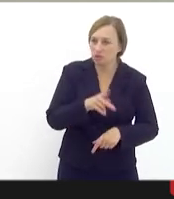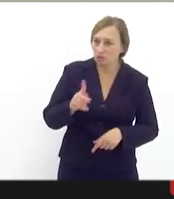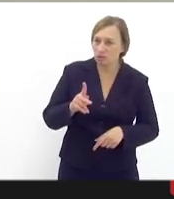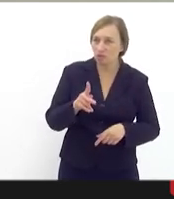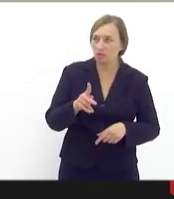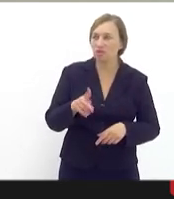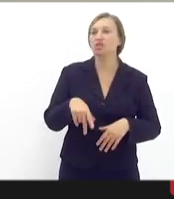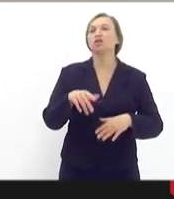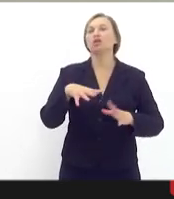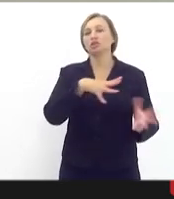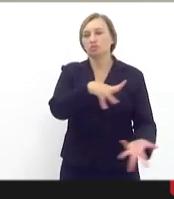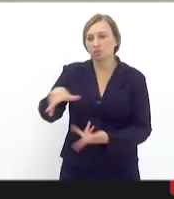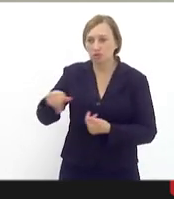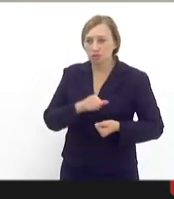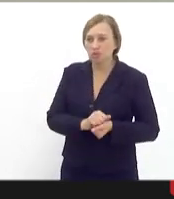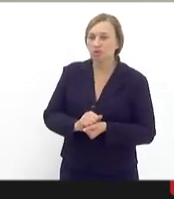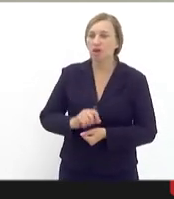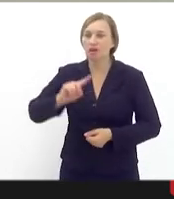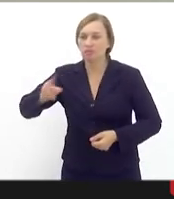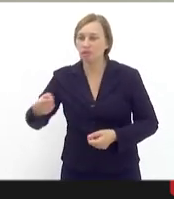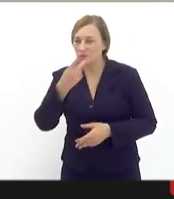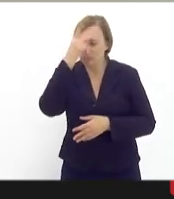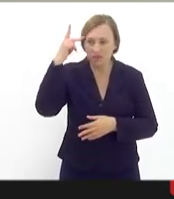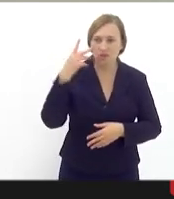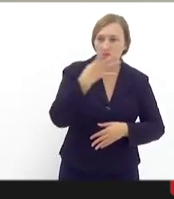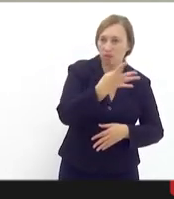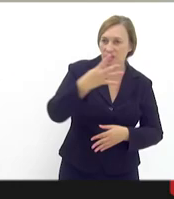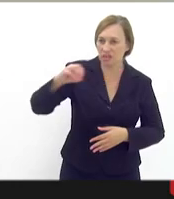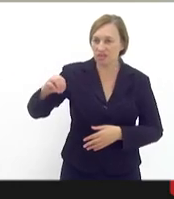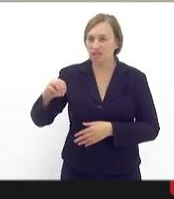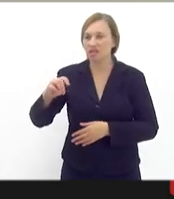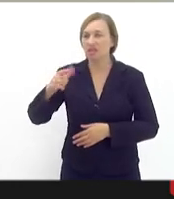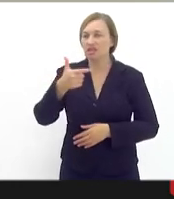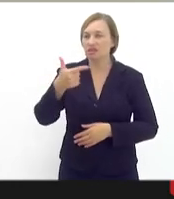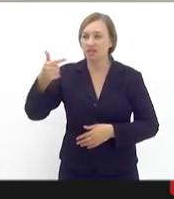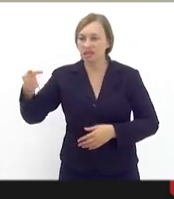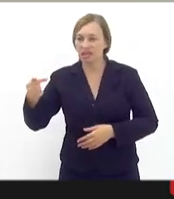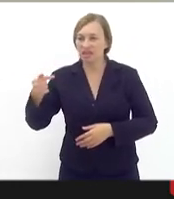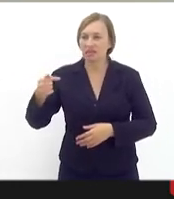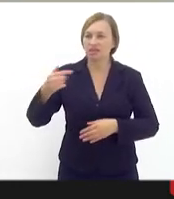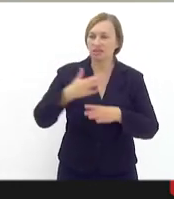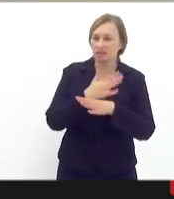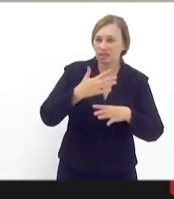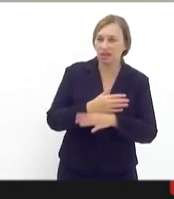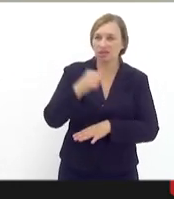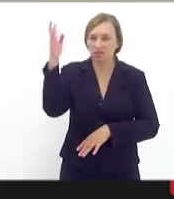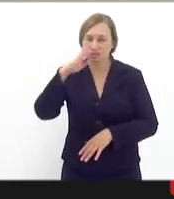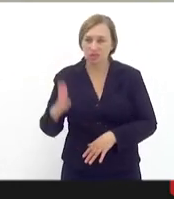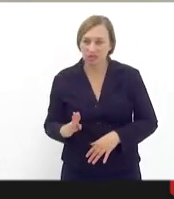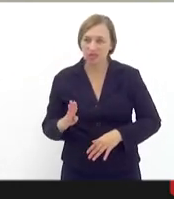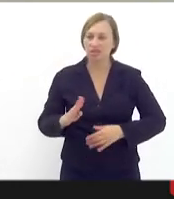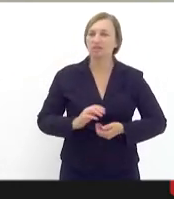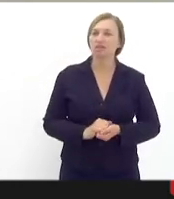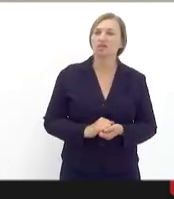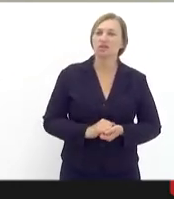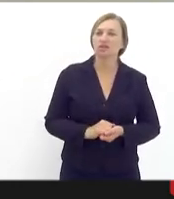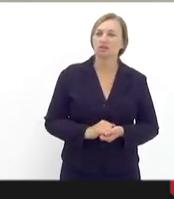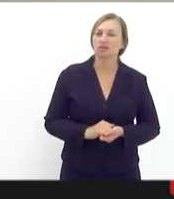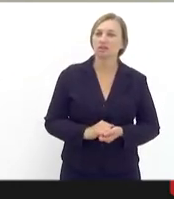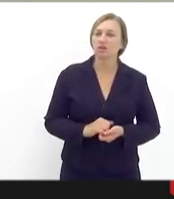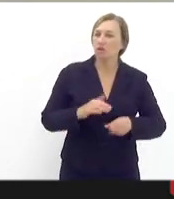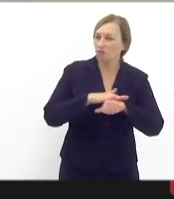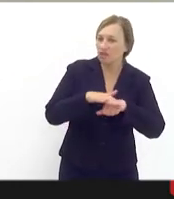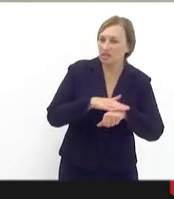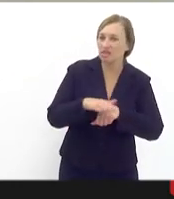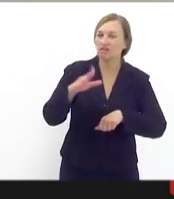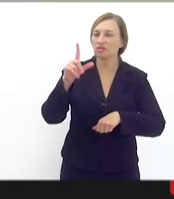agora, são mil participantes de 427 cidades no Brasil. E aí, quando na conversa que tive com o Gabeira,